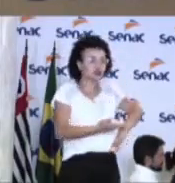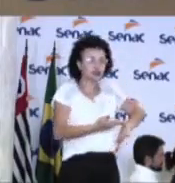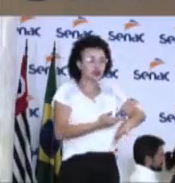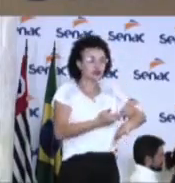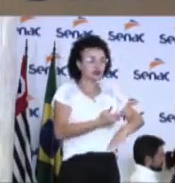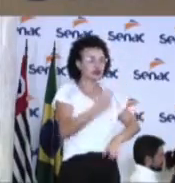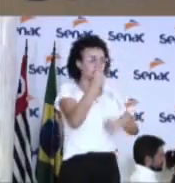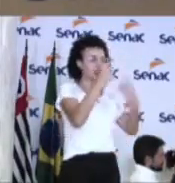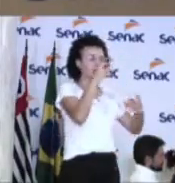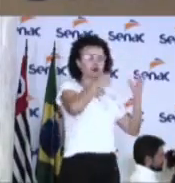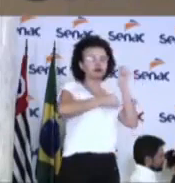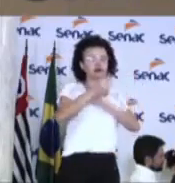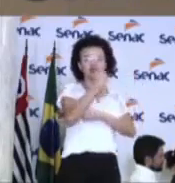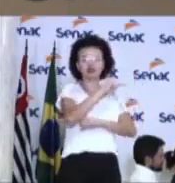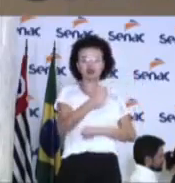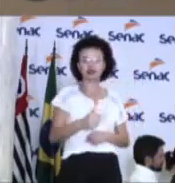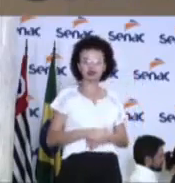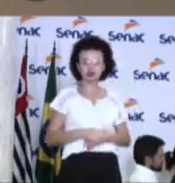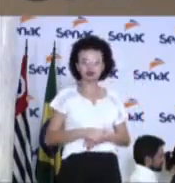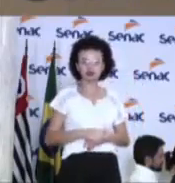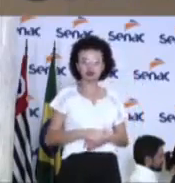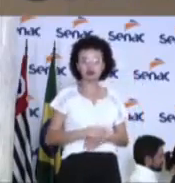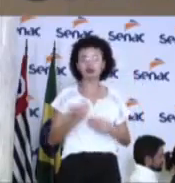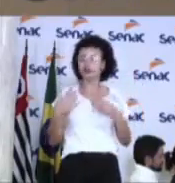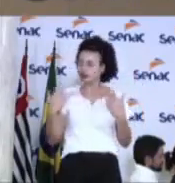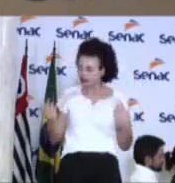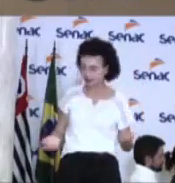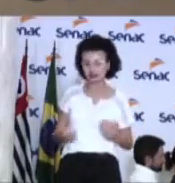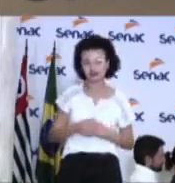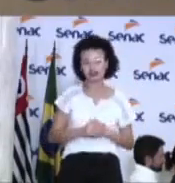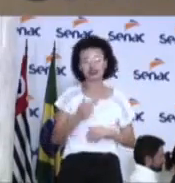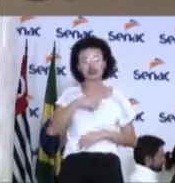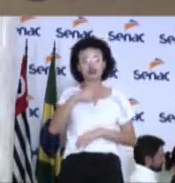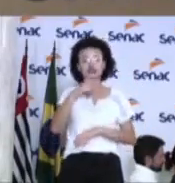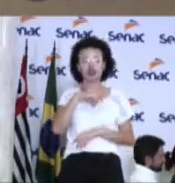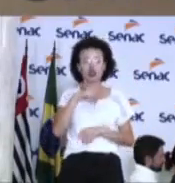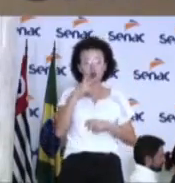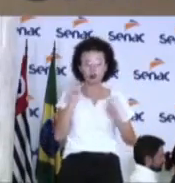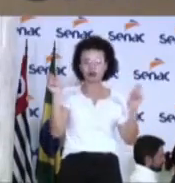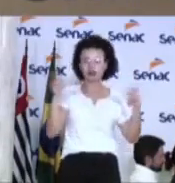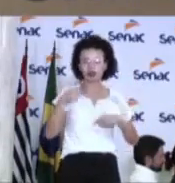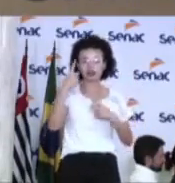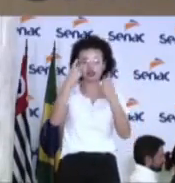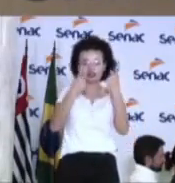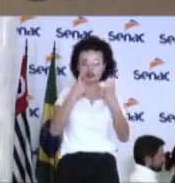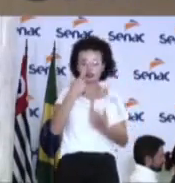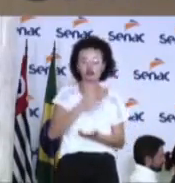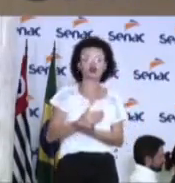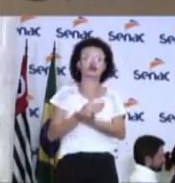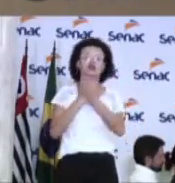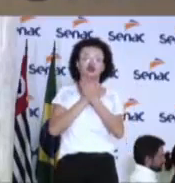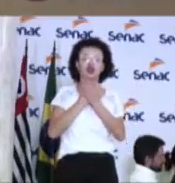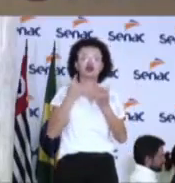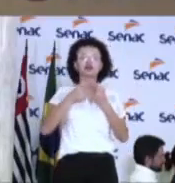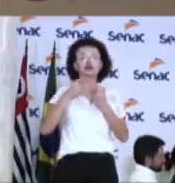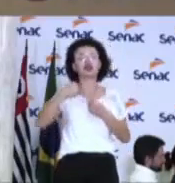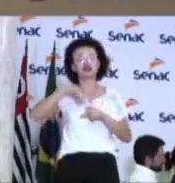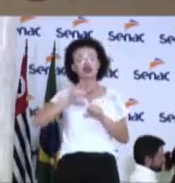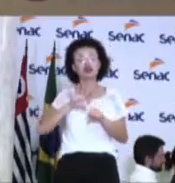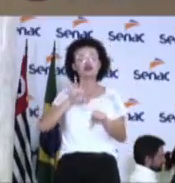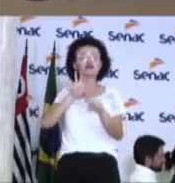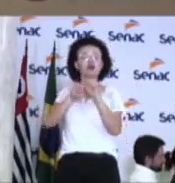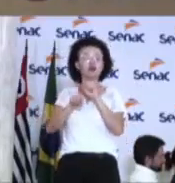muito rápido. E o processo... Então, assim, a gente tem um potencial criativo que ajuda a gente, porque a gente foi formado